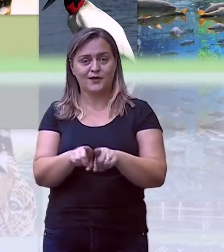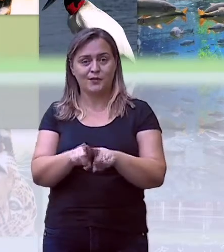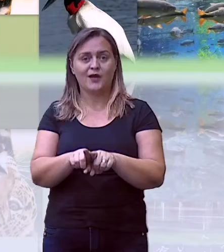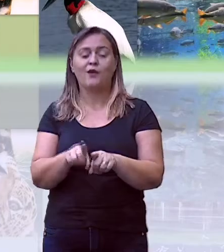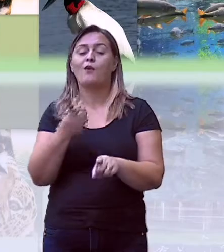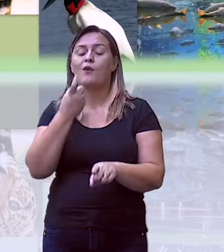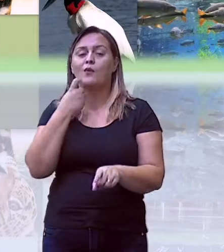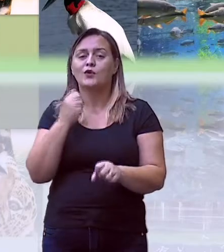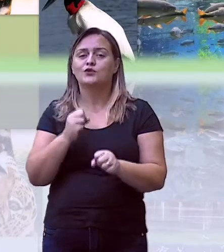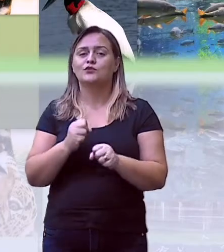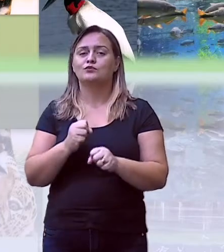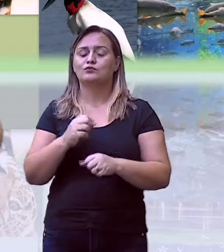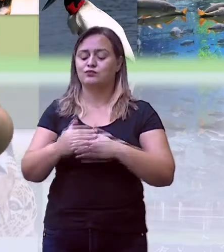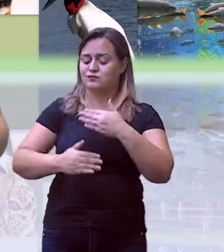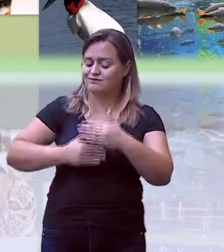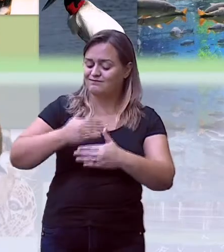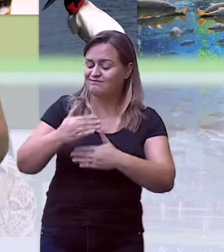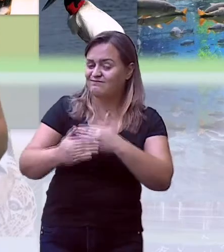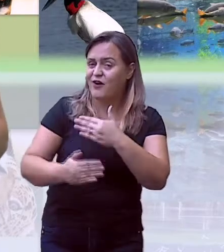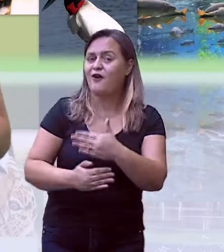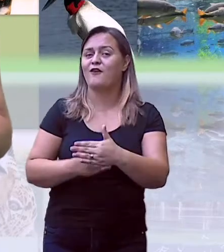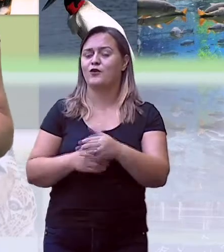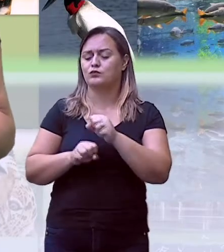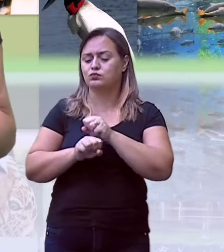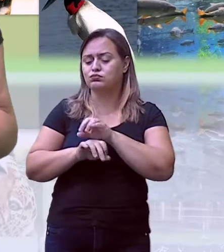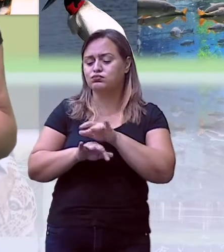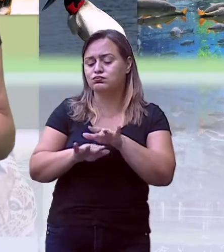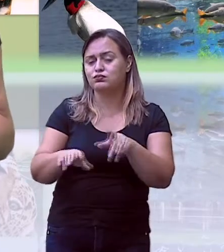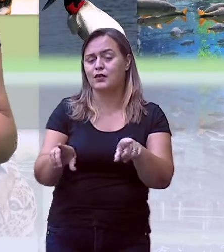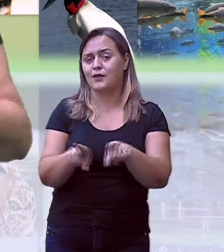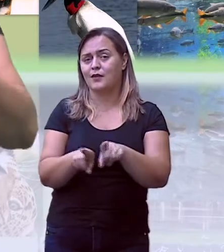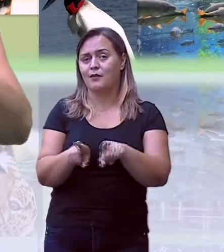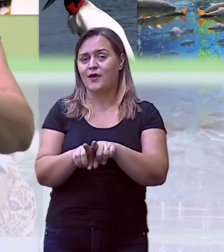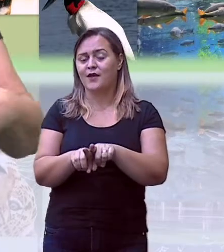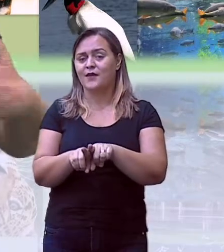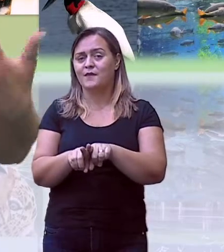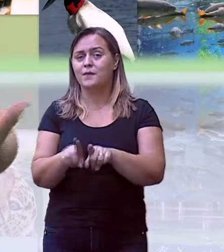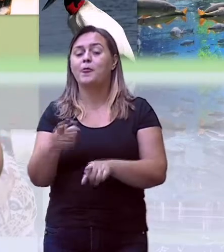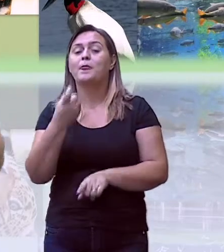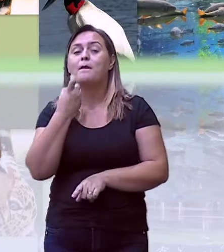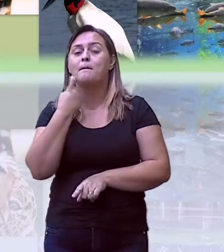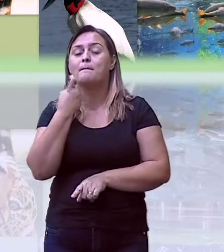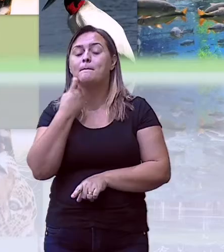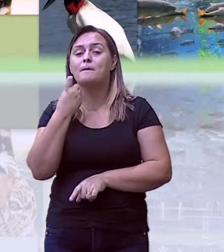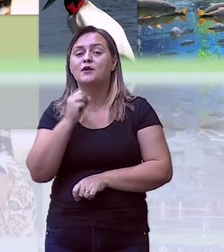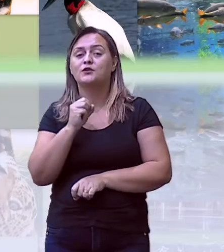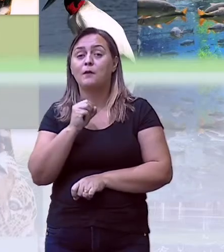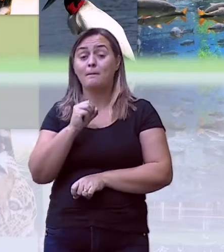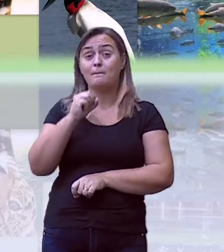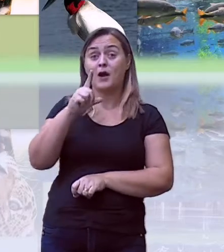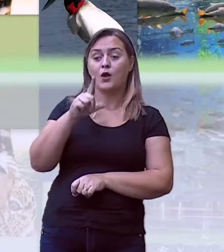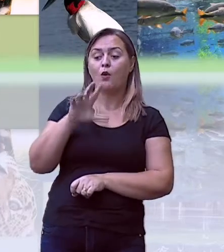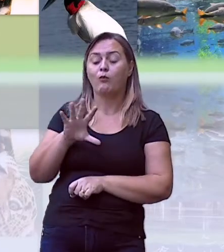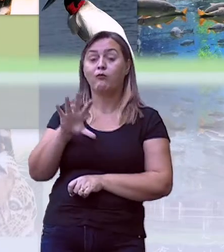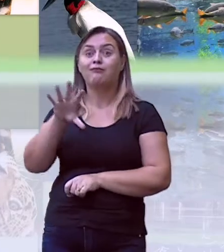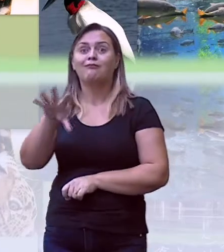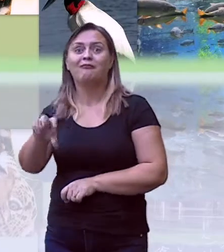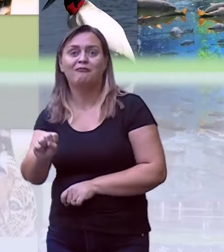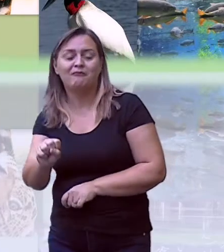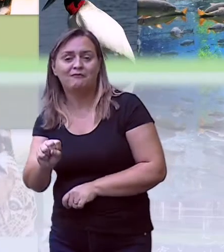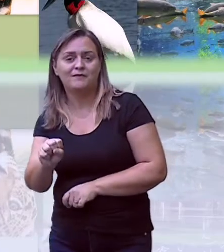e se reproduzem. Quando eles fornecem, então, alimentos para peixes um pouco maiores. Olha